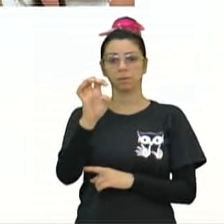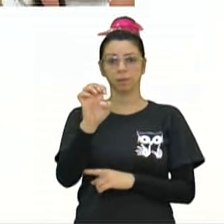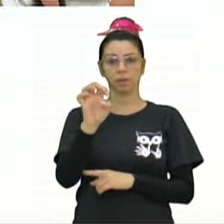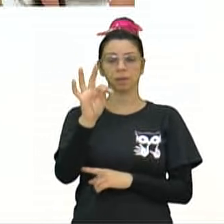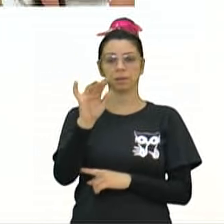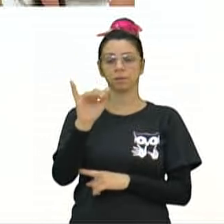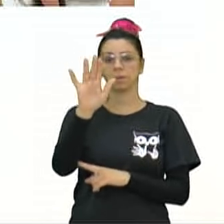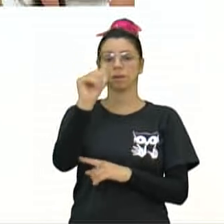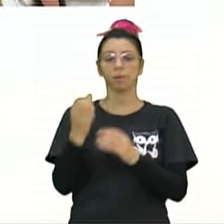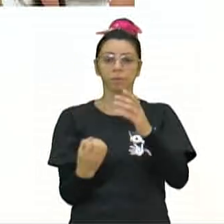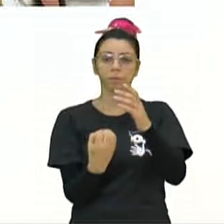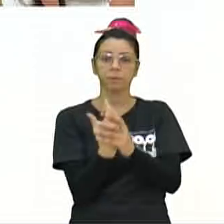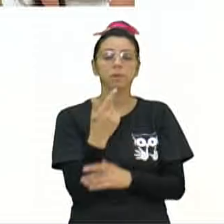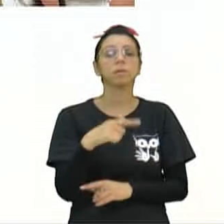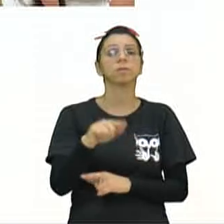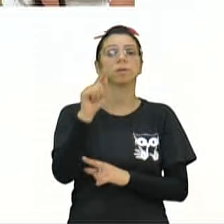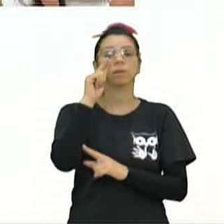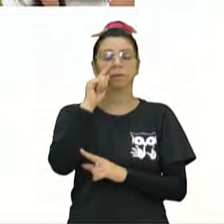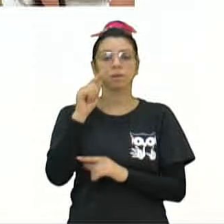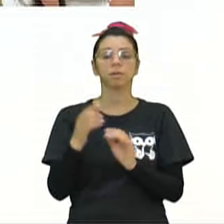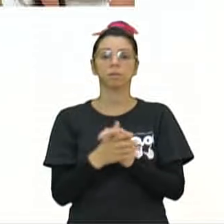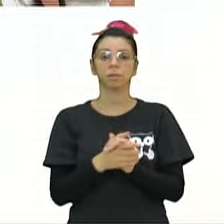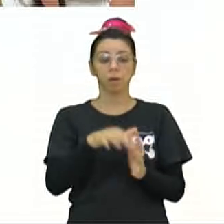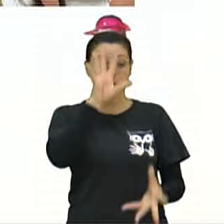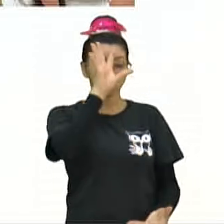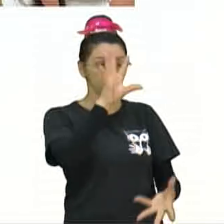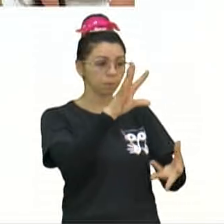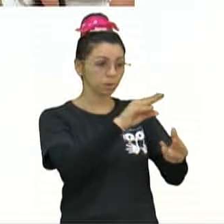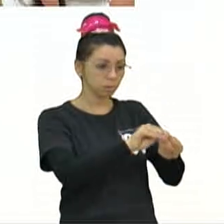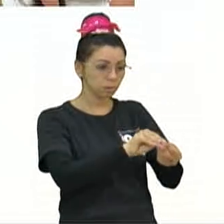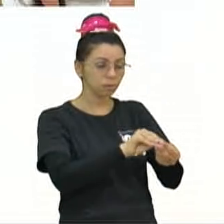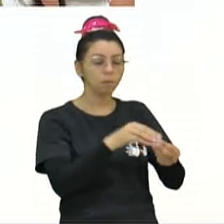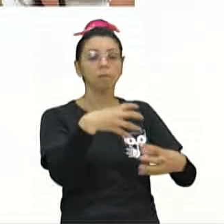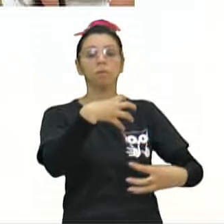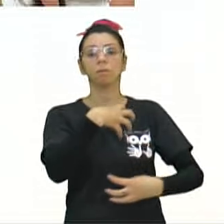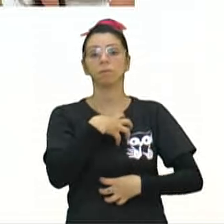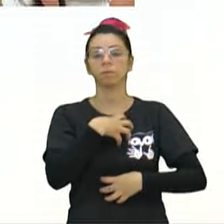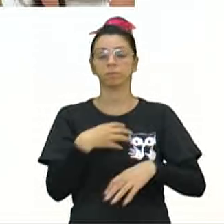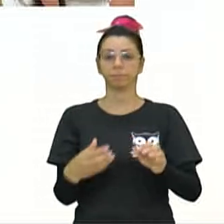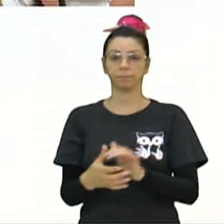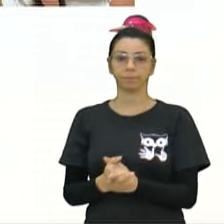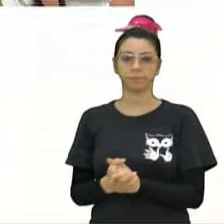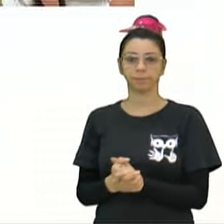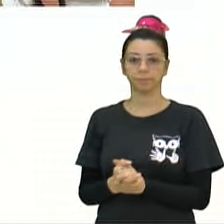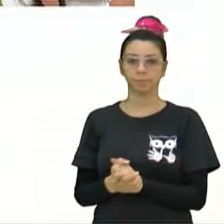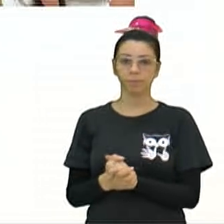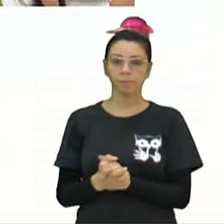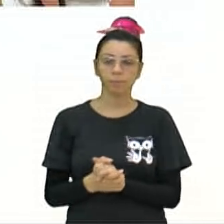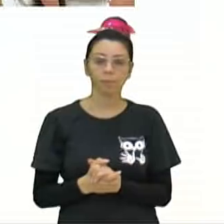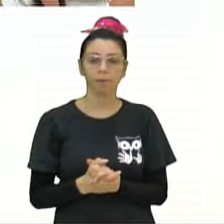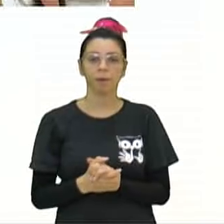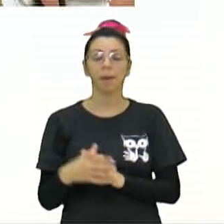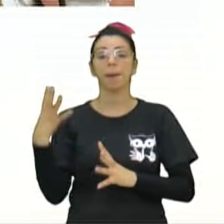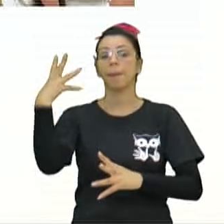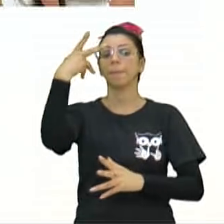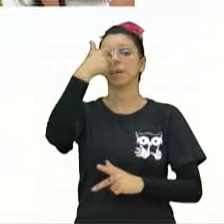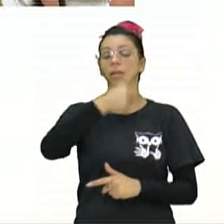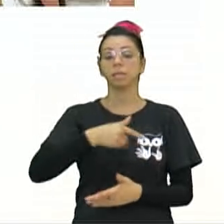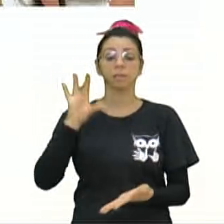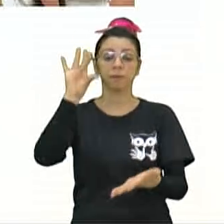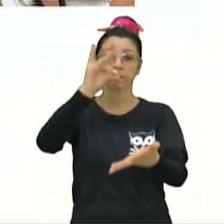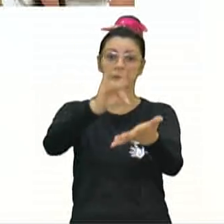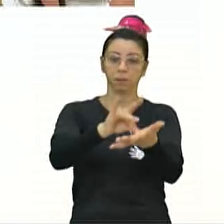e significa compreensão pelos sentidos. O modelo de beleza ideal deveria combinar harmonia